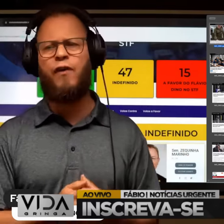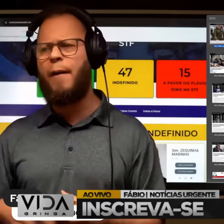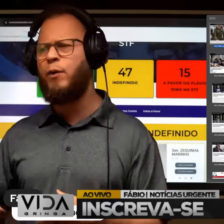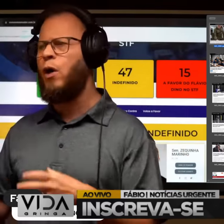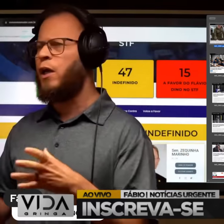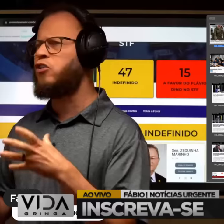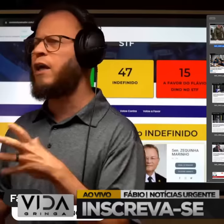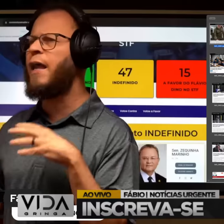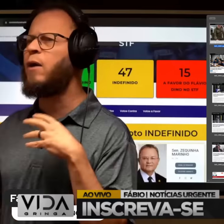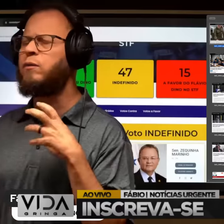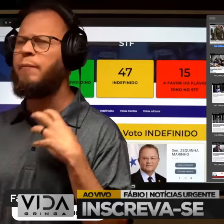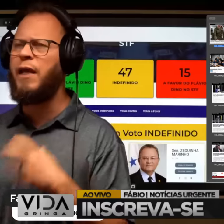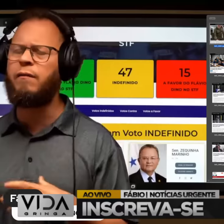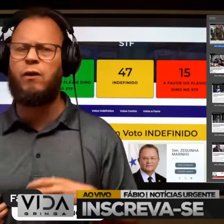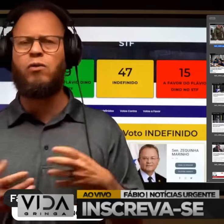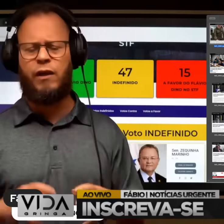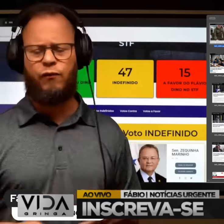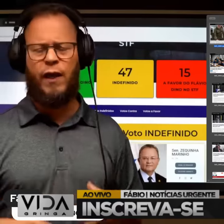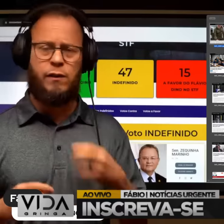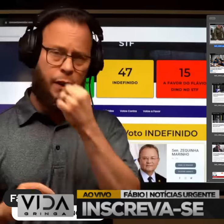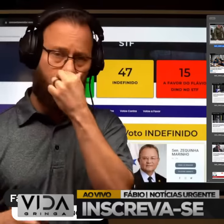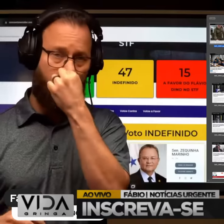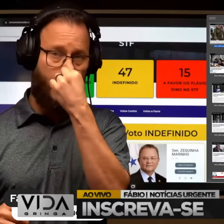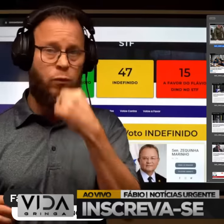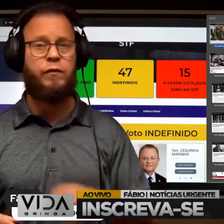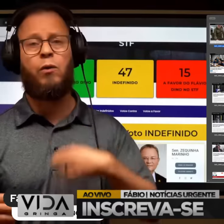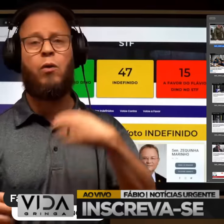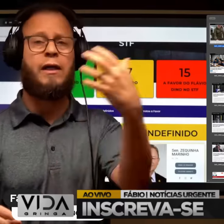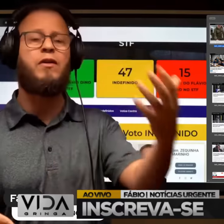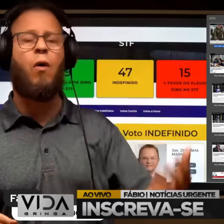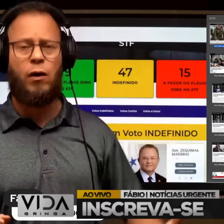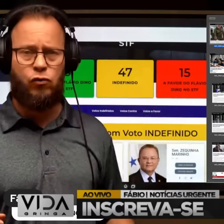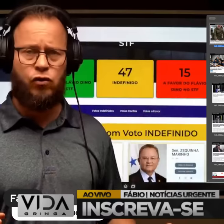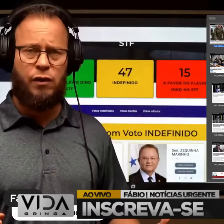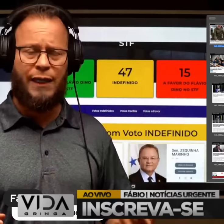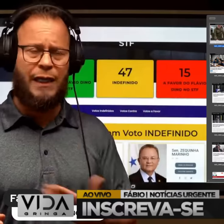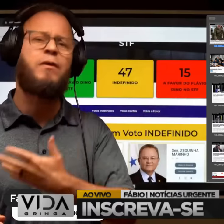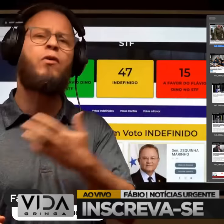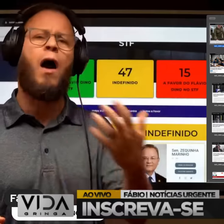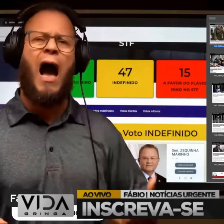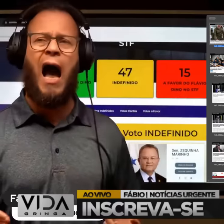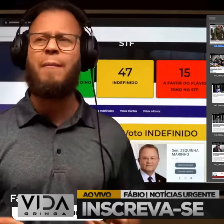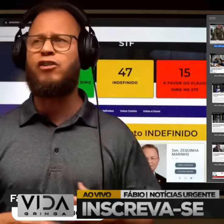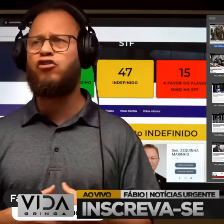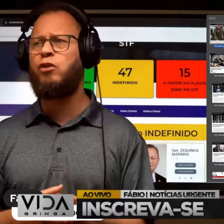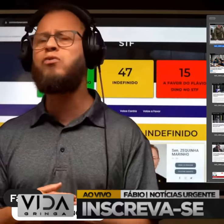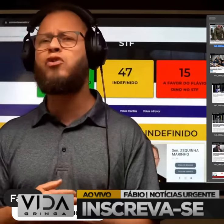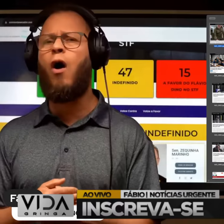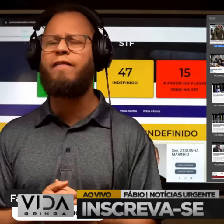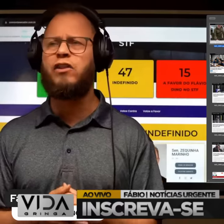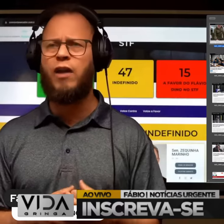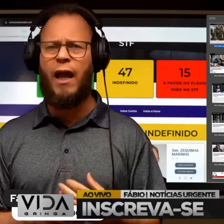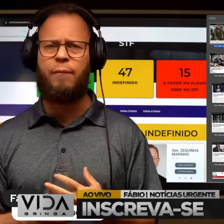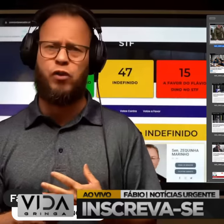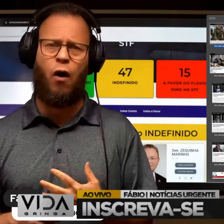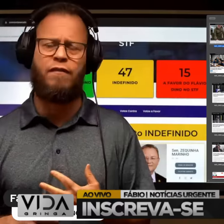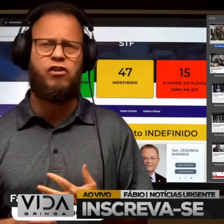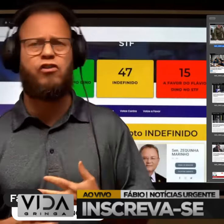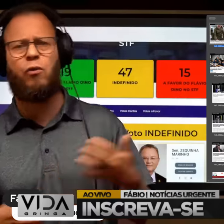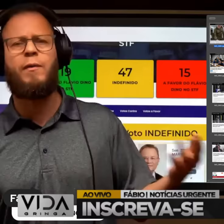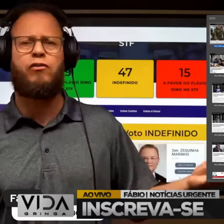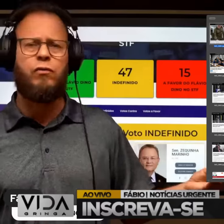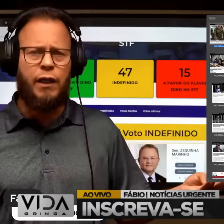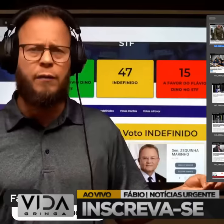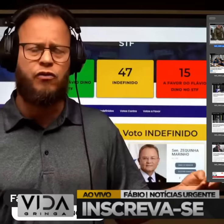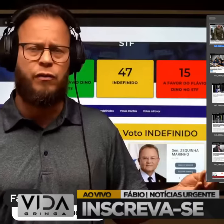viu, Fábio, Israel também entregou os reféns. Sim, Israel entregou criminosos. Criminosos. Ah, mas tinham jovens. É, jovens que